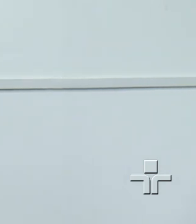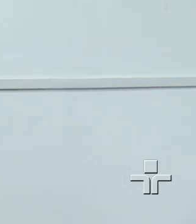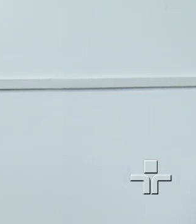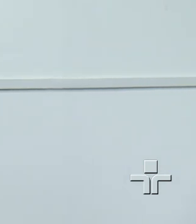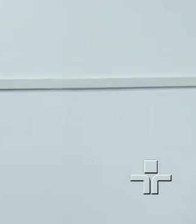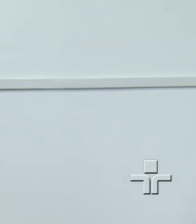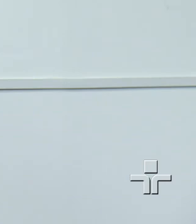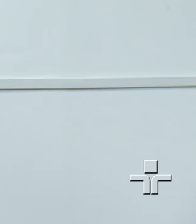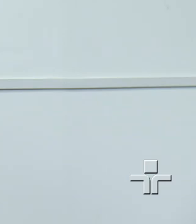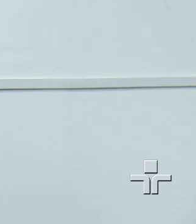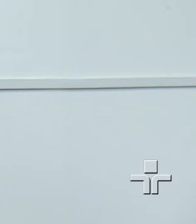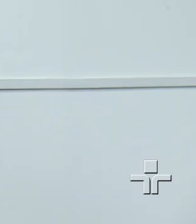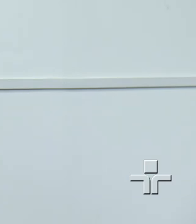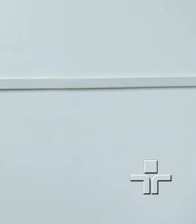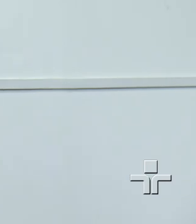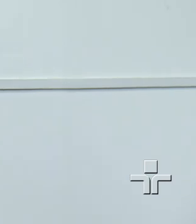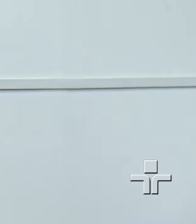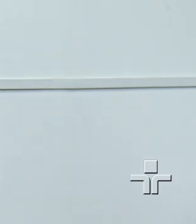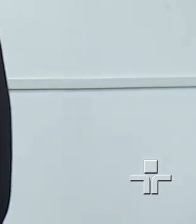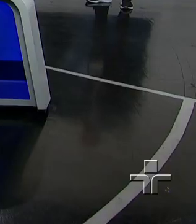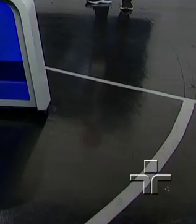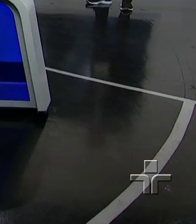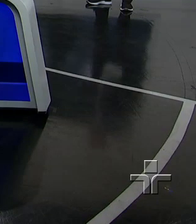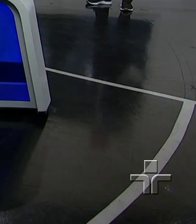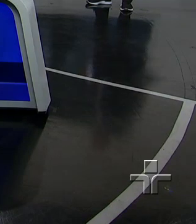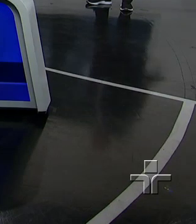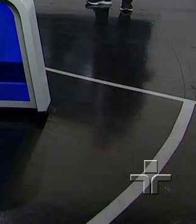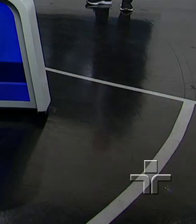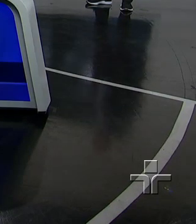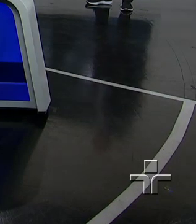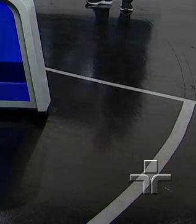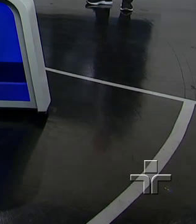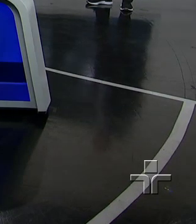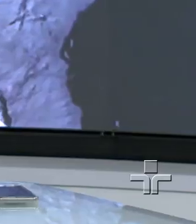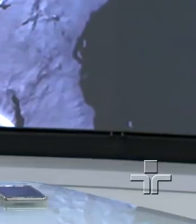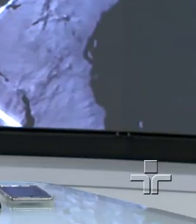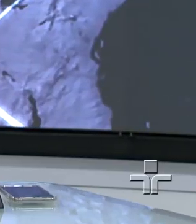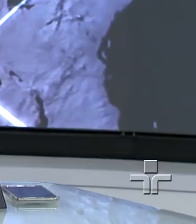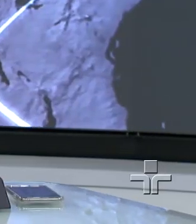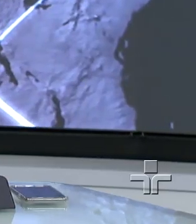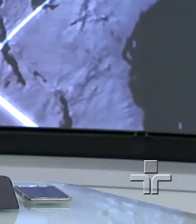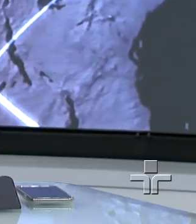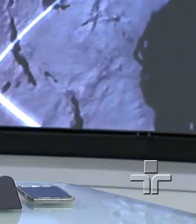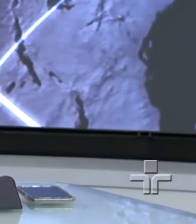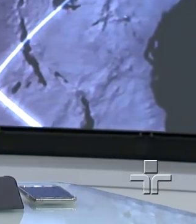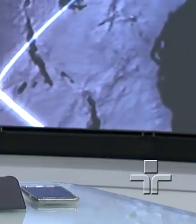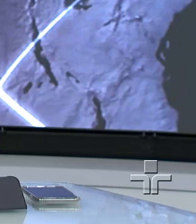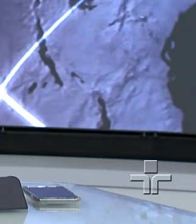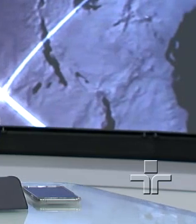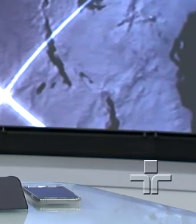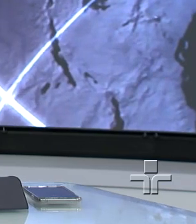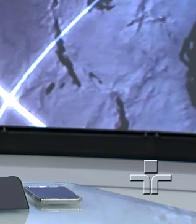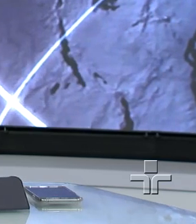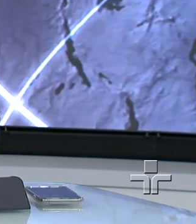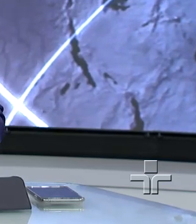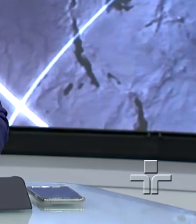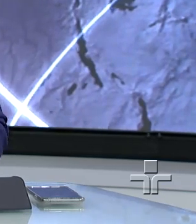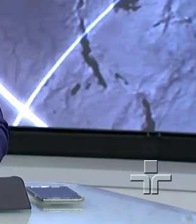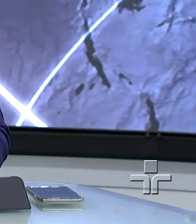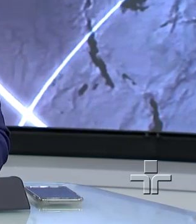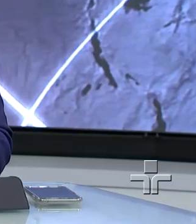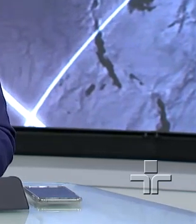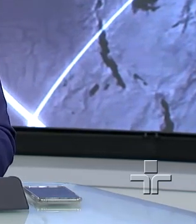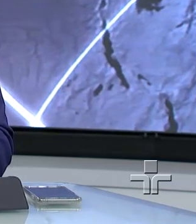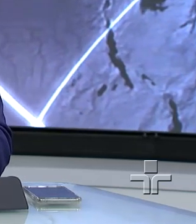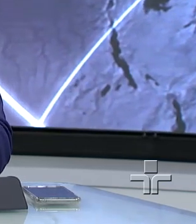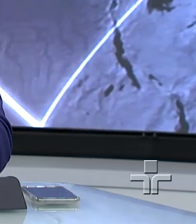a partir das 10h30. Um prazer o reencontro. 10h30 nós vamos assistir. Bom jornal para vocês. Vamos correr para casa e assistir. A seguir, nova diretoria toma posse